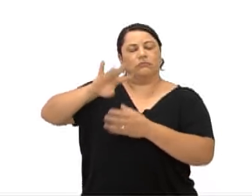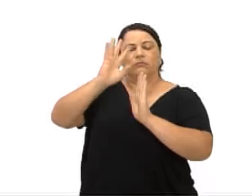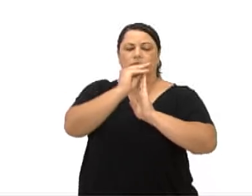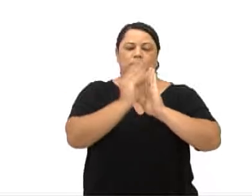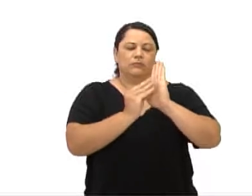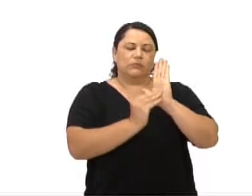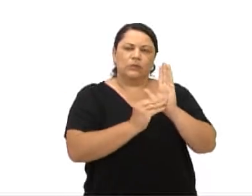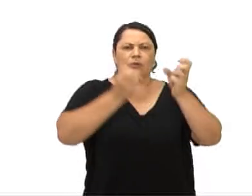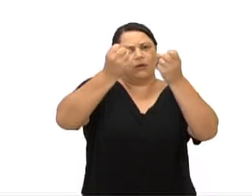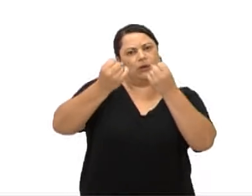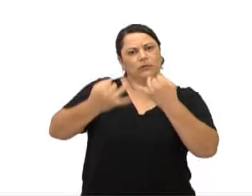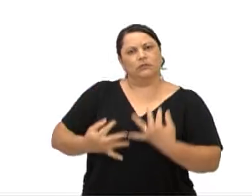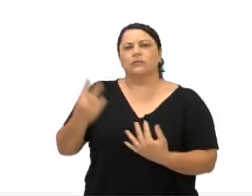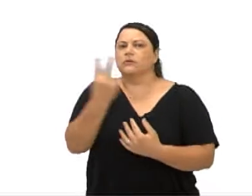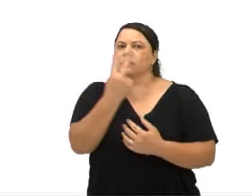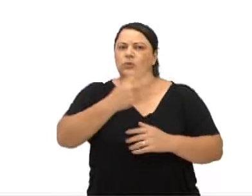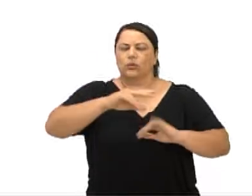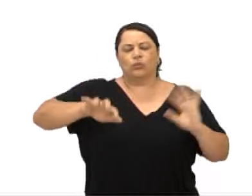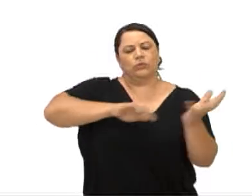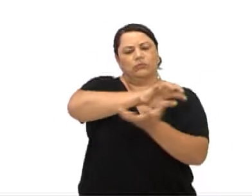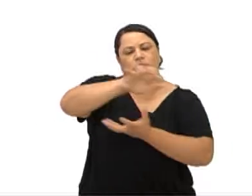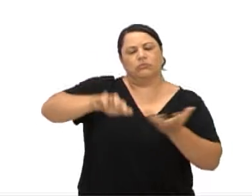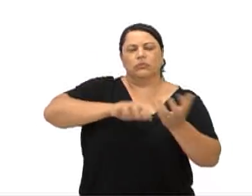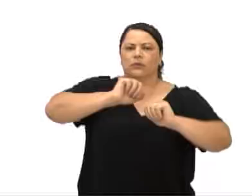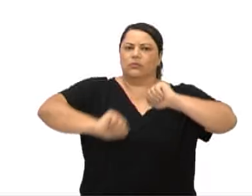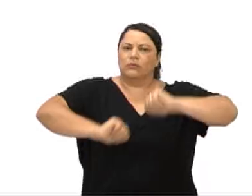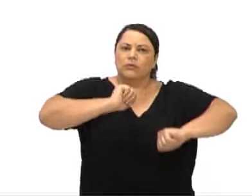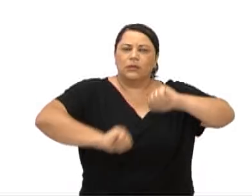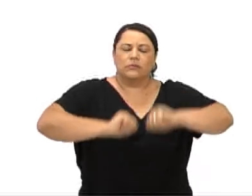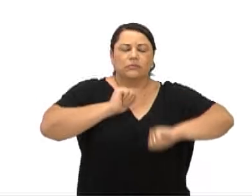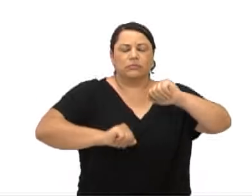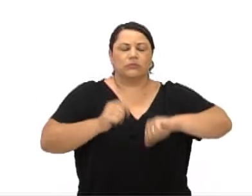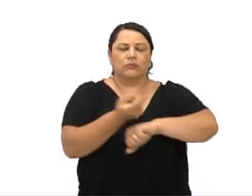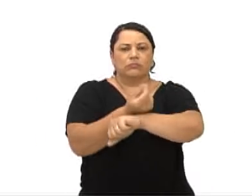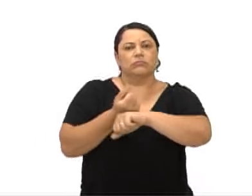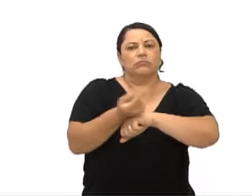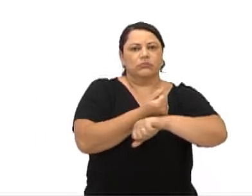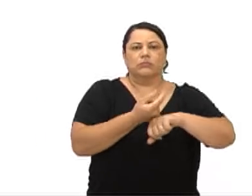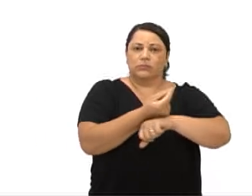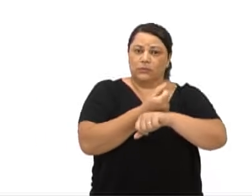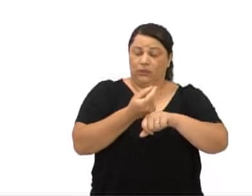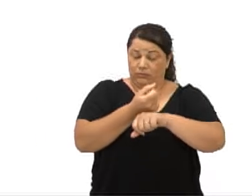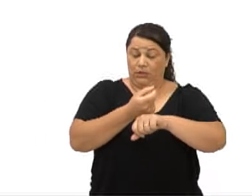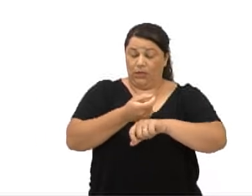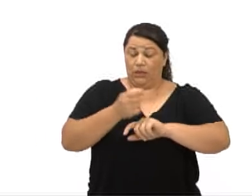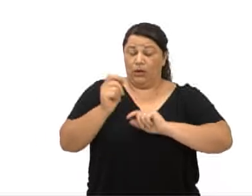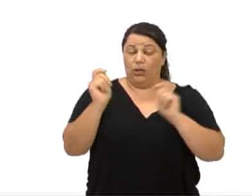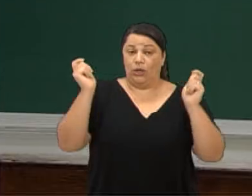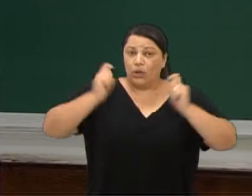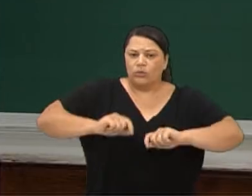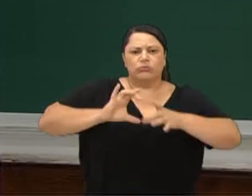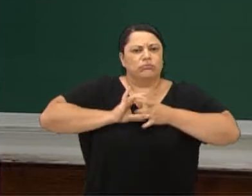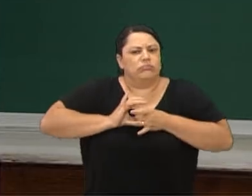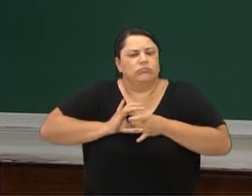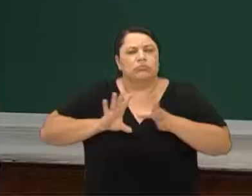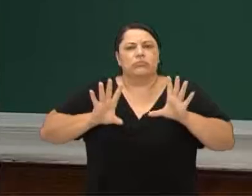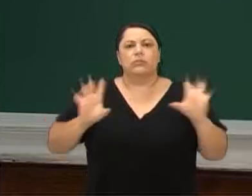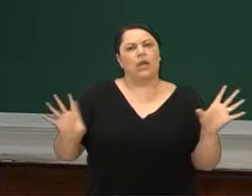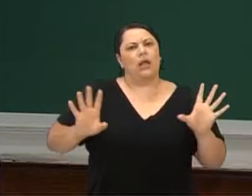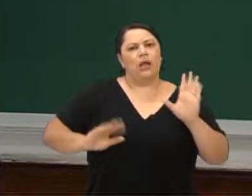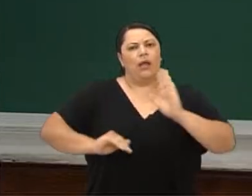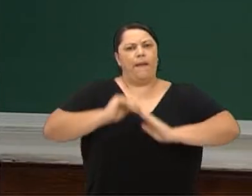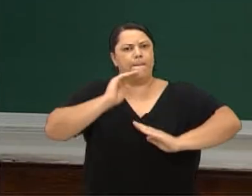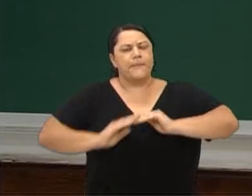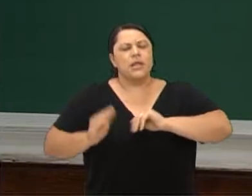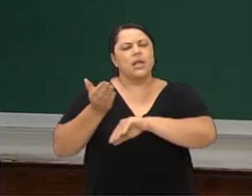explica como a segunda revolução industrial e o capitalismo monopolista propiciaram, ou seja, permitiram a prática